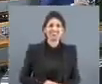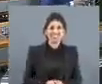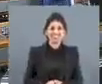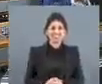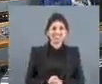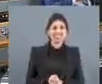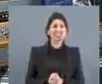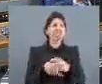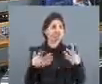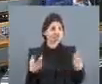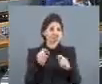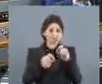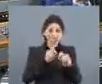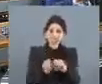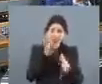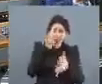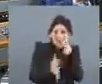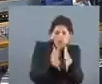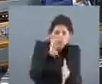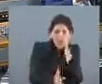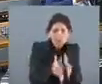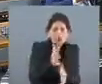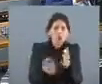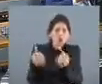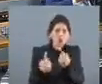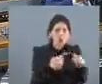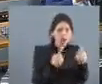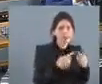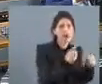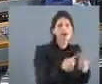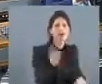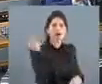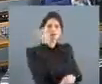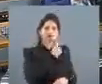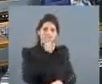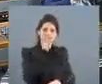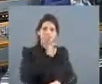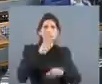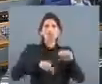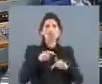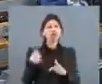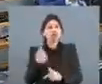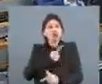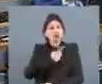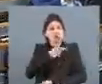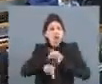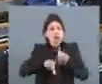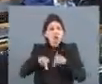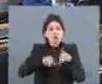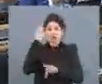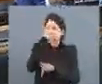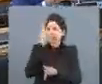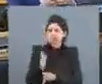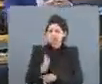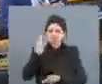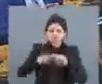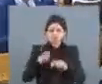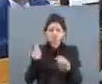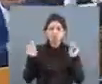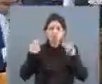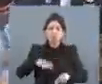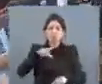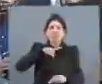desinformação, confusão, ataque, mentira. Mas nós e o povo brasileiro não nos distrairemos com